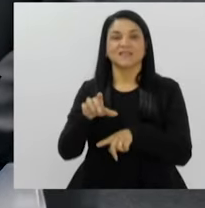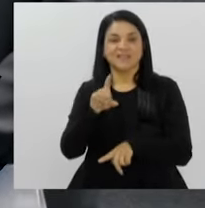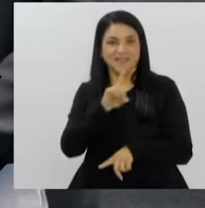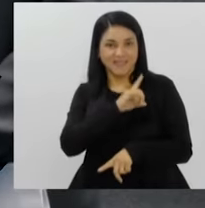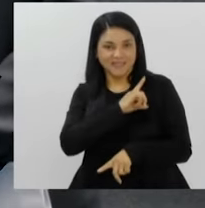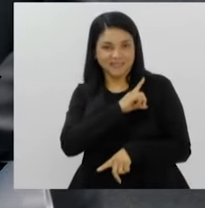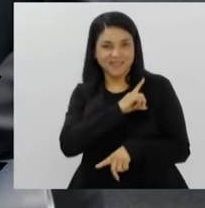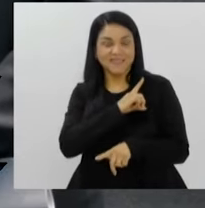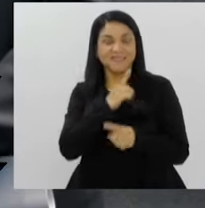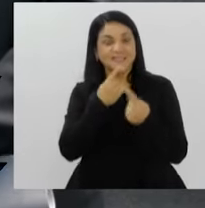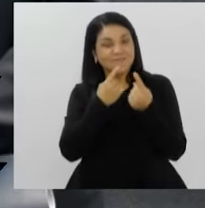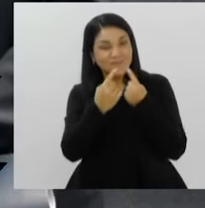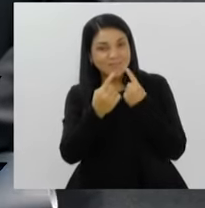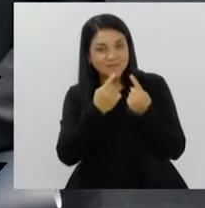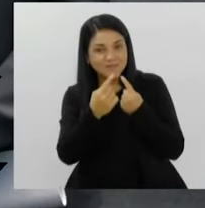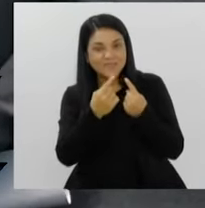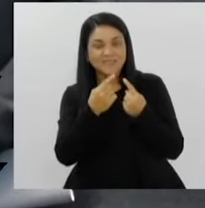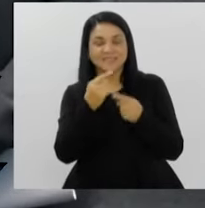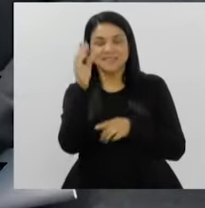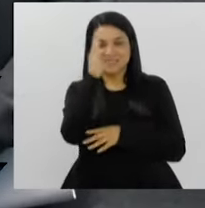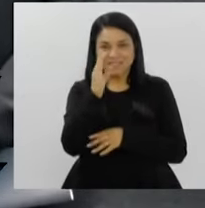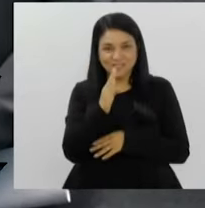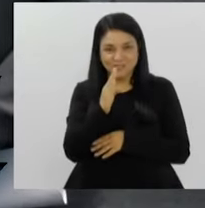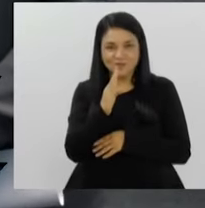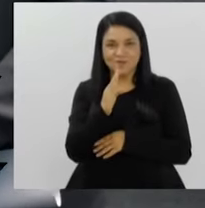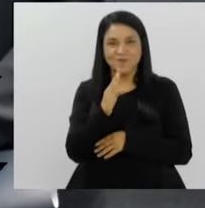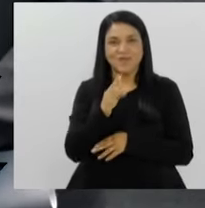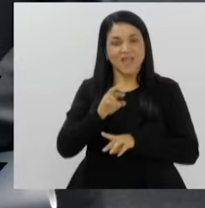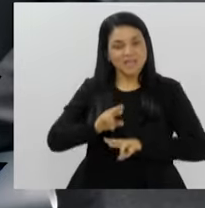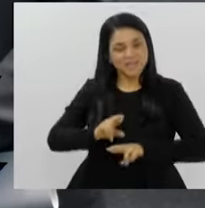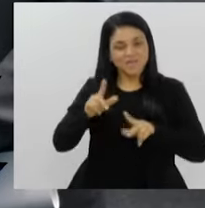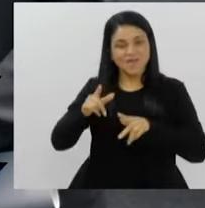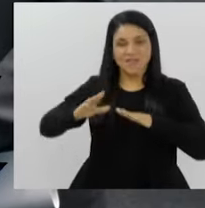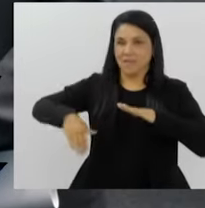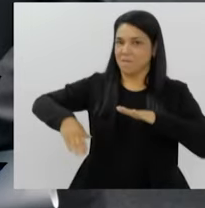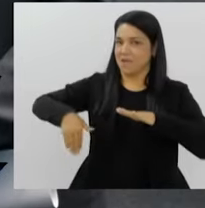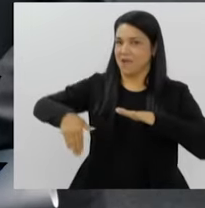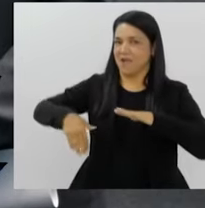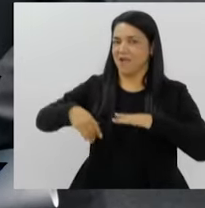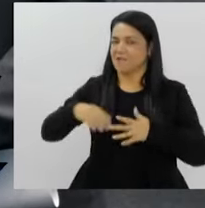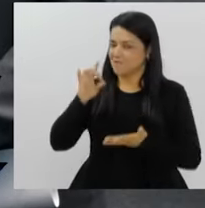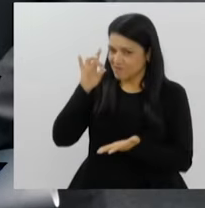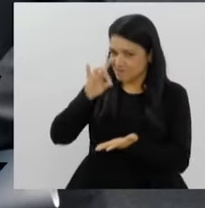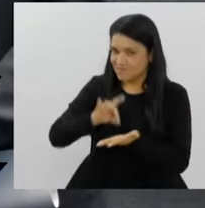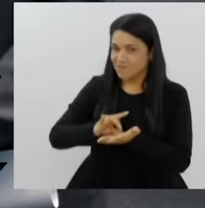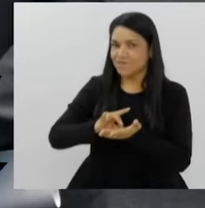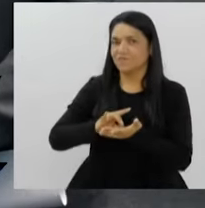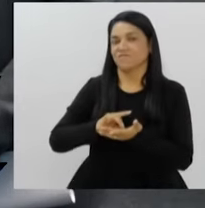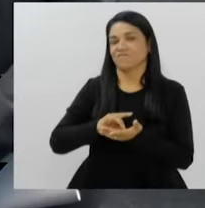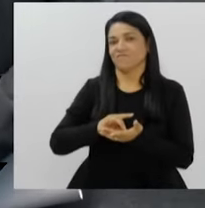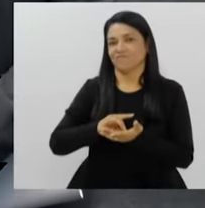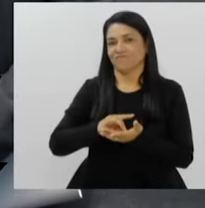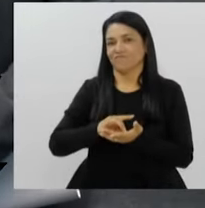na Avenida Brasil. Não é na orla, não, que vocês querem ter que fazer baderna para vocês verem a realidade disso aqui. E bem feito.